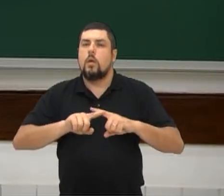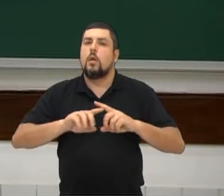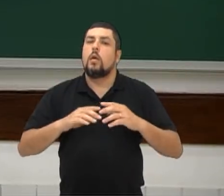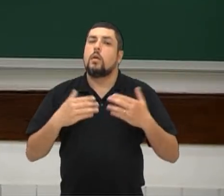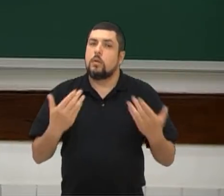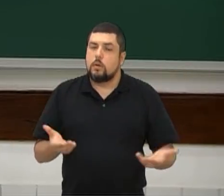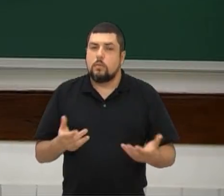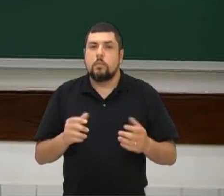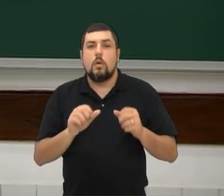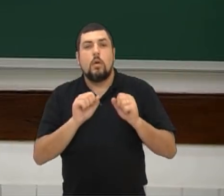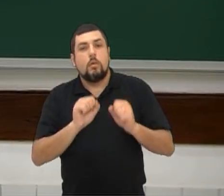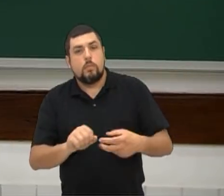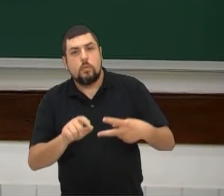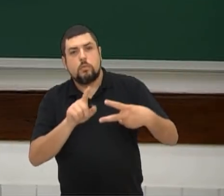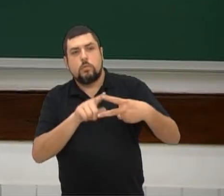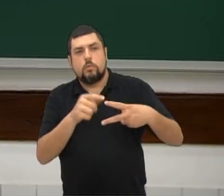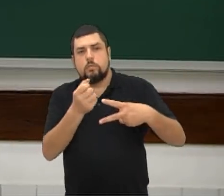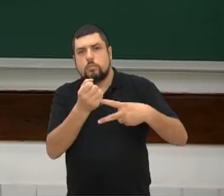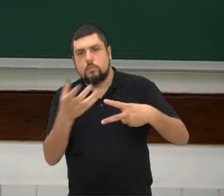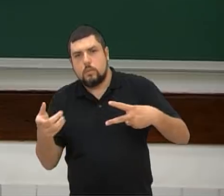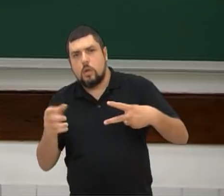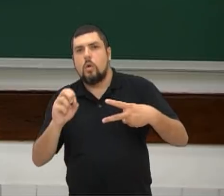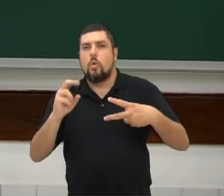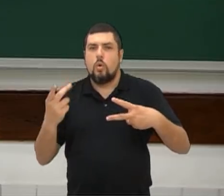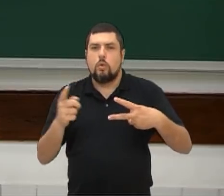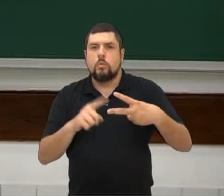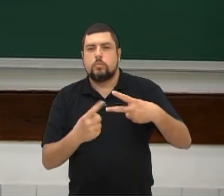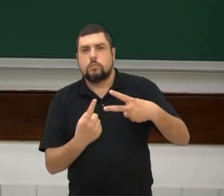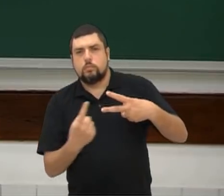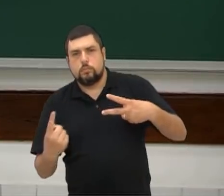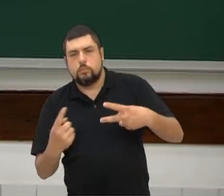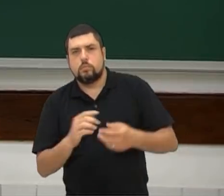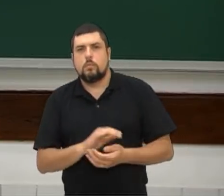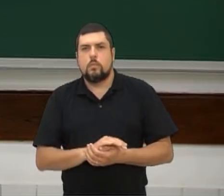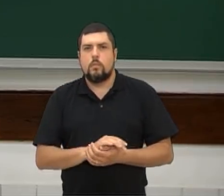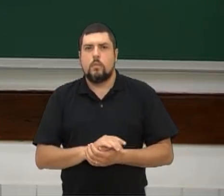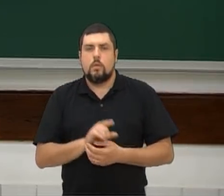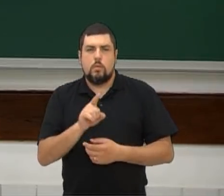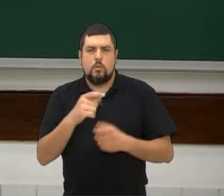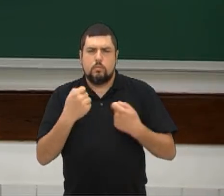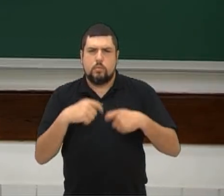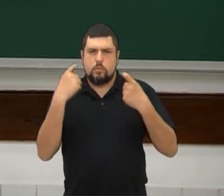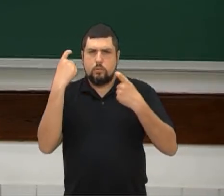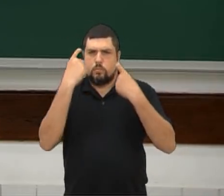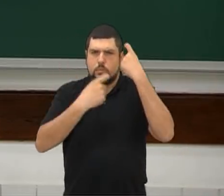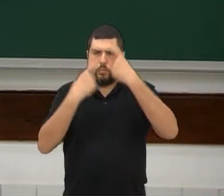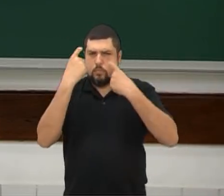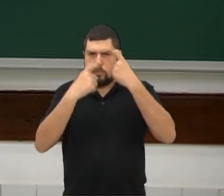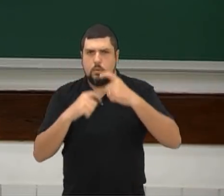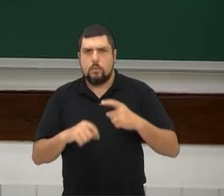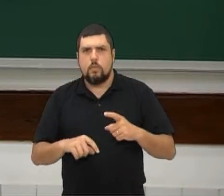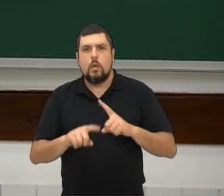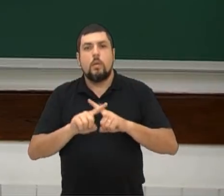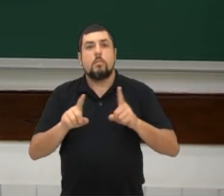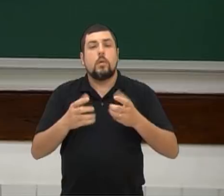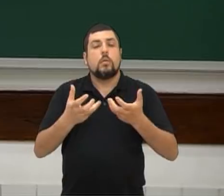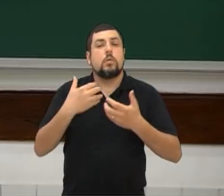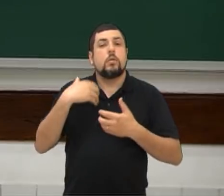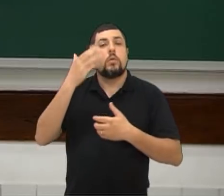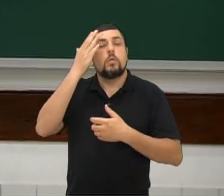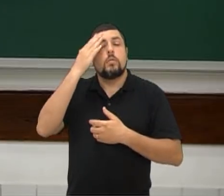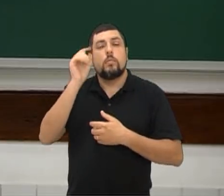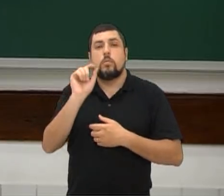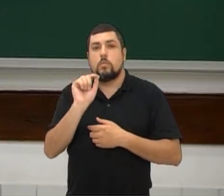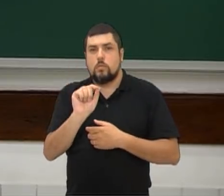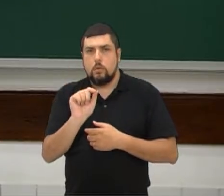tanto no plural, como pode ser também no singular. Então, isso vocês não precisam se preocupar. O que eu preciso de vocês é